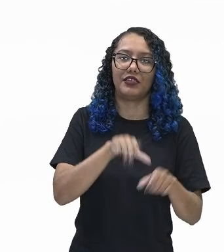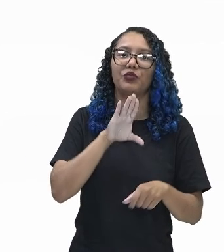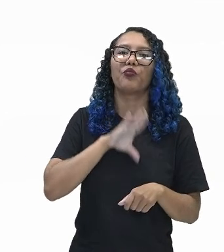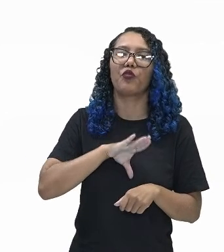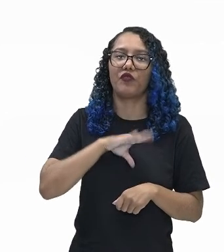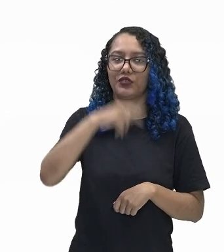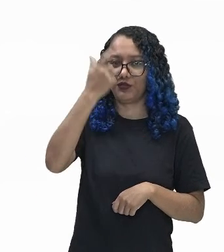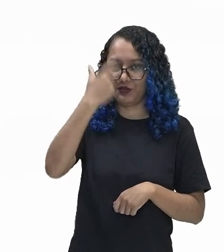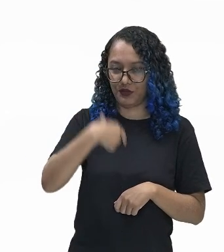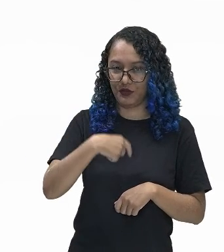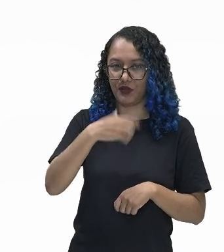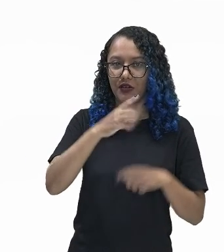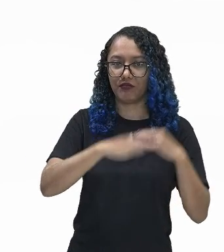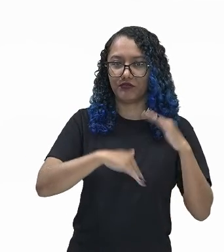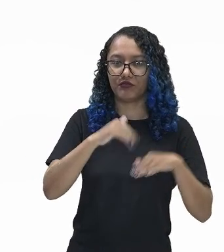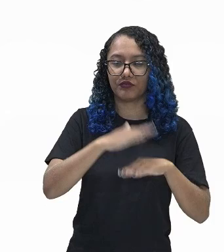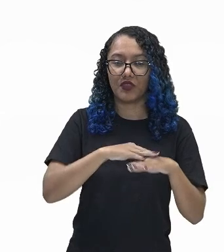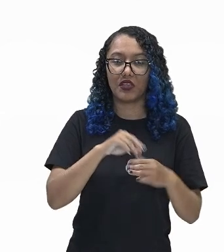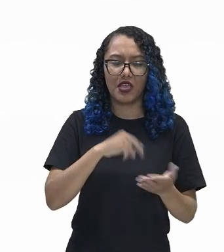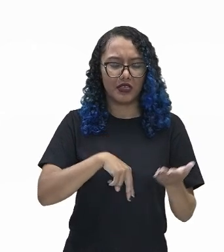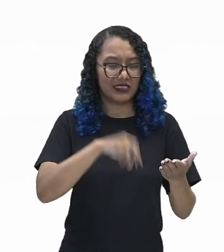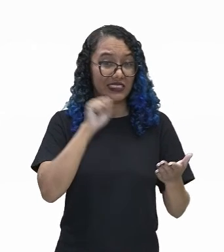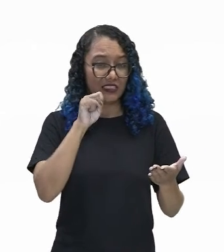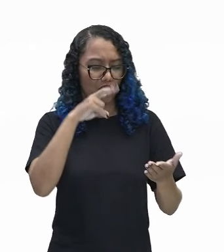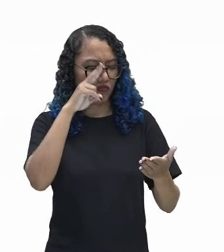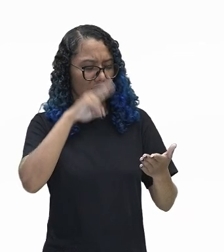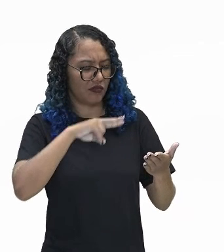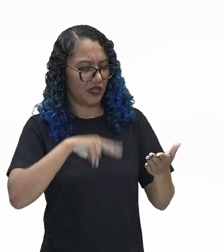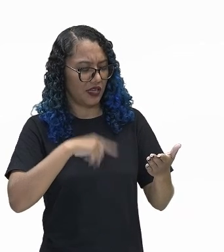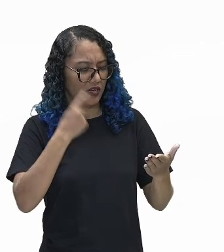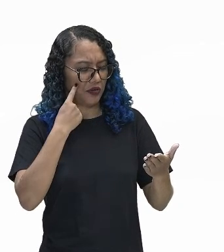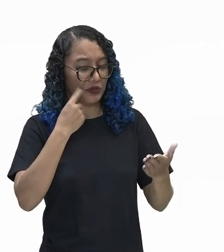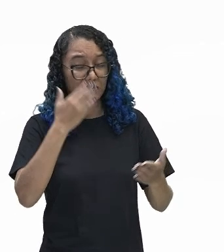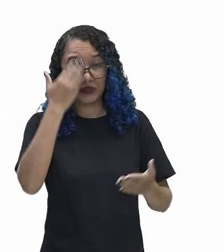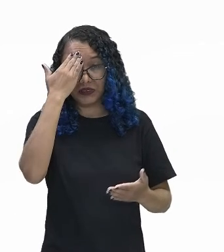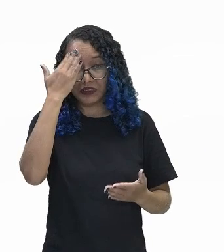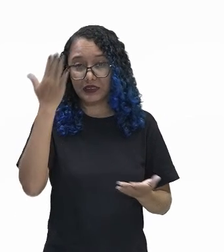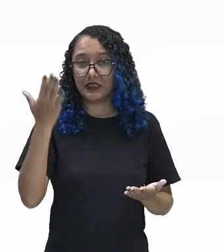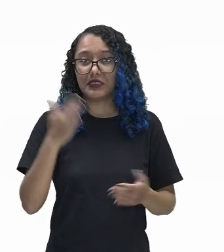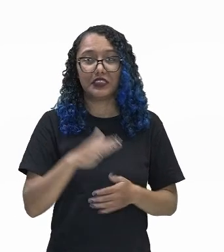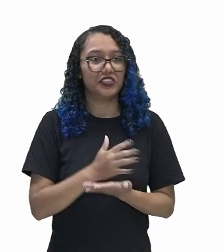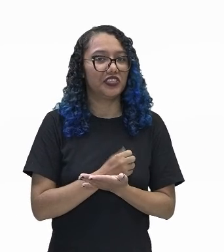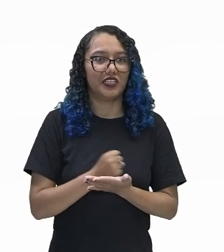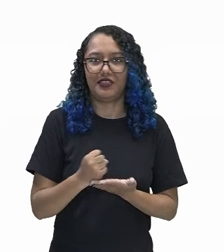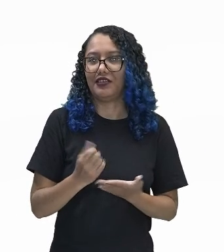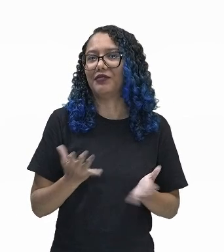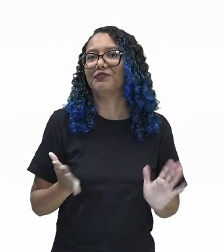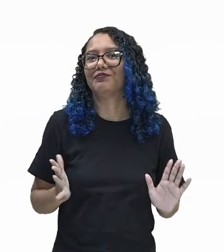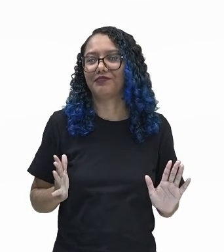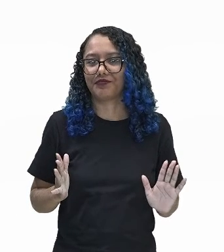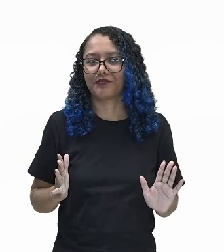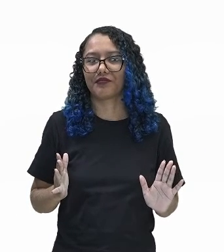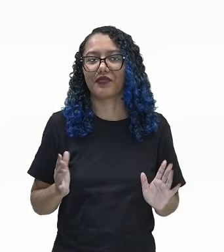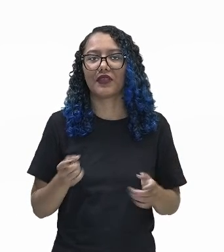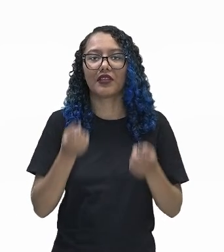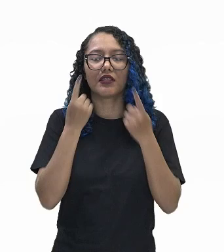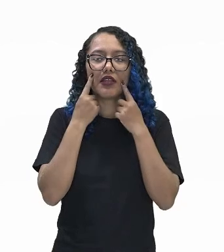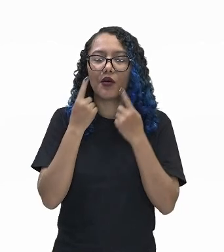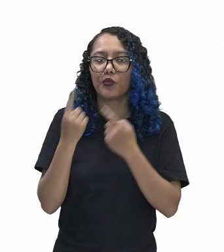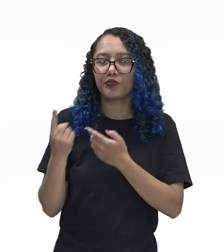isso aqui, eu ia dizer, tô frita aqui, ó. Percebo que aqui, ó, hemácia, ele tá dizendo que